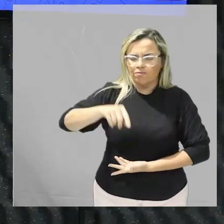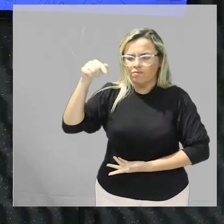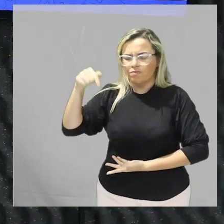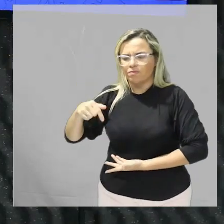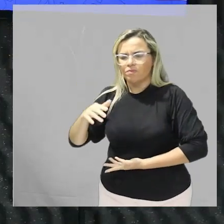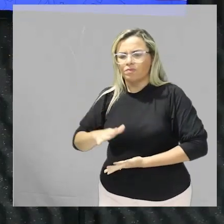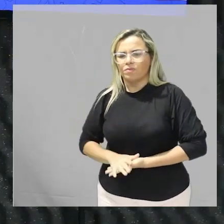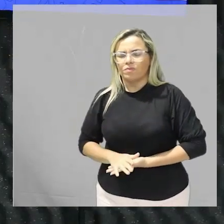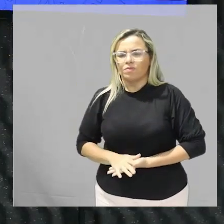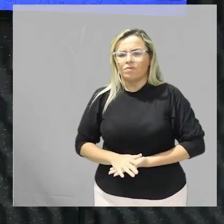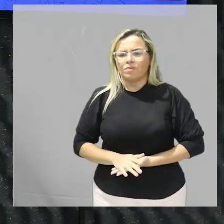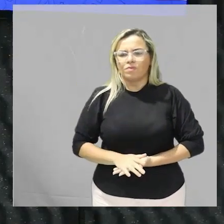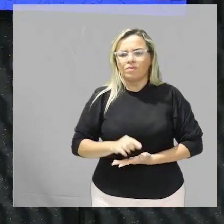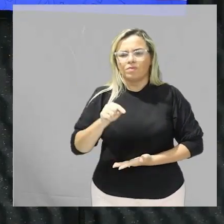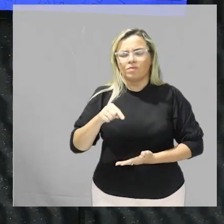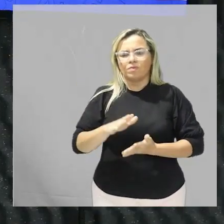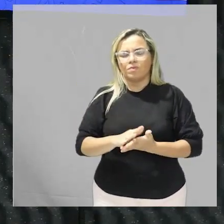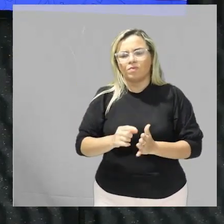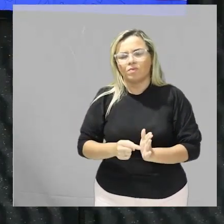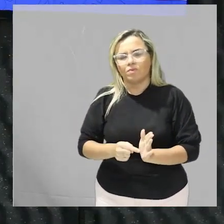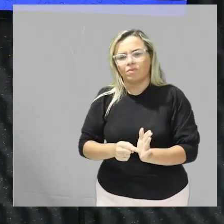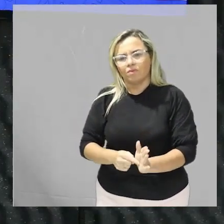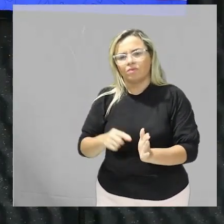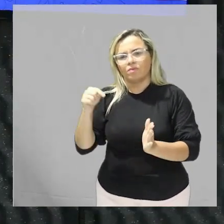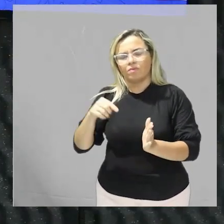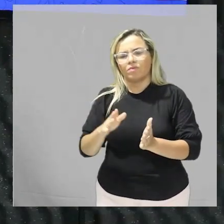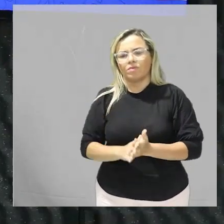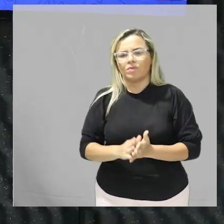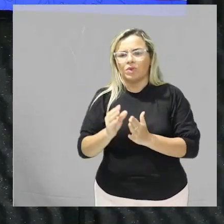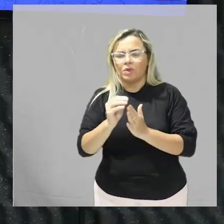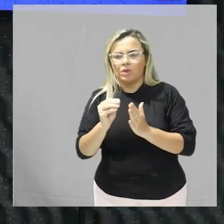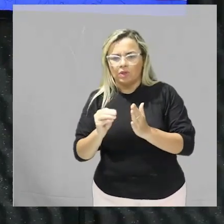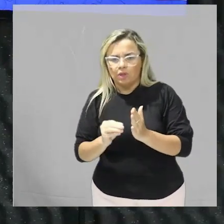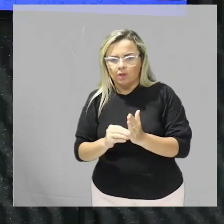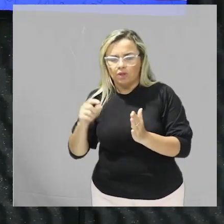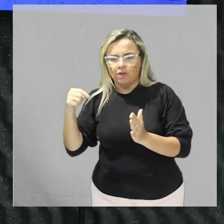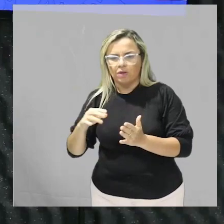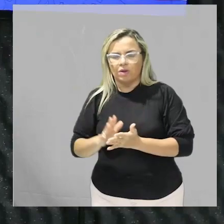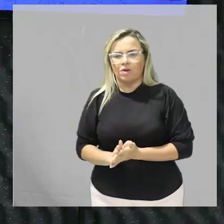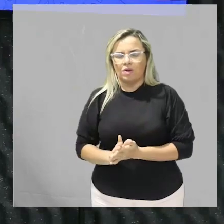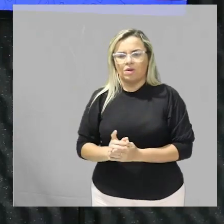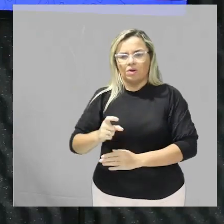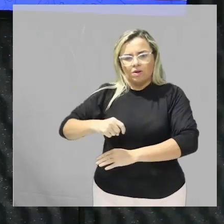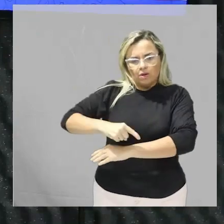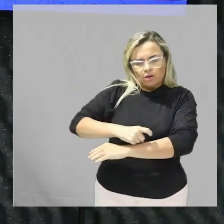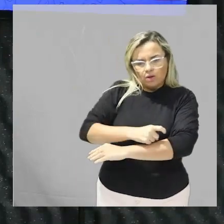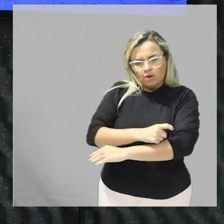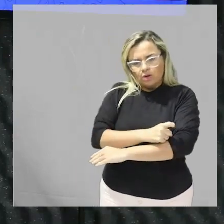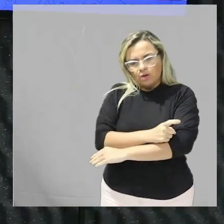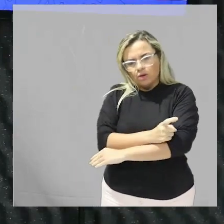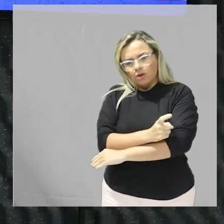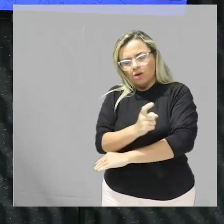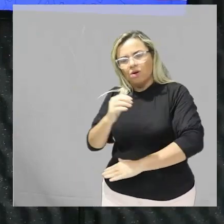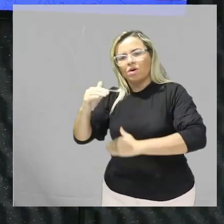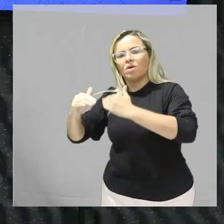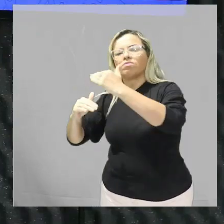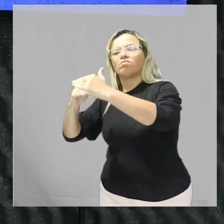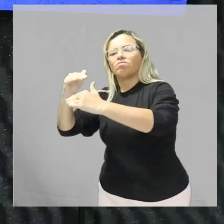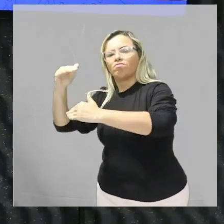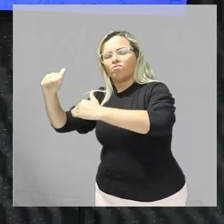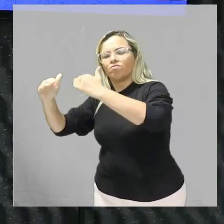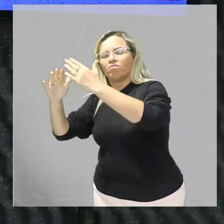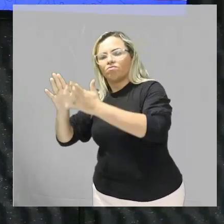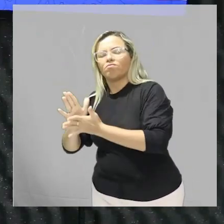gente menciona sobre os assuntos de evolução, né? Pelo conteúdo de evolução, por exemplo, a gente